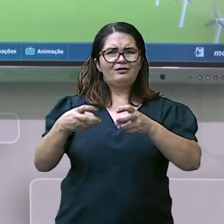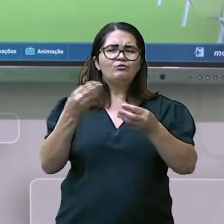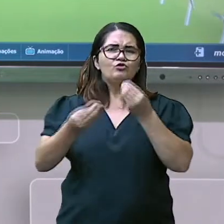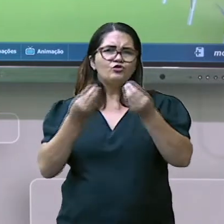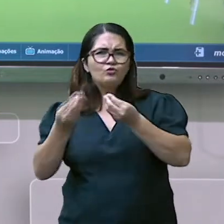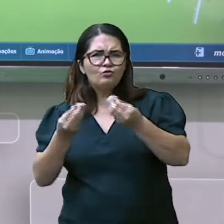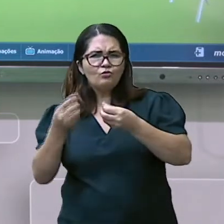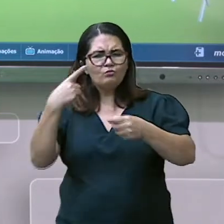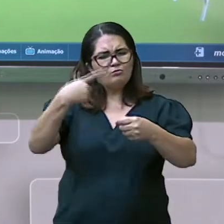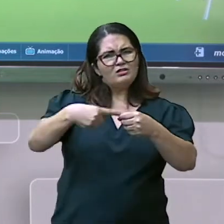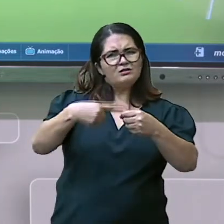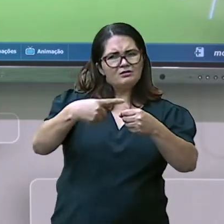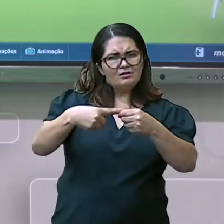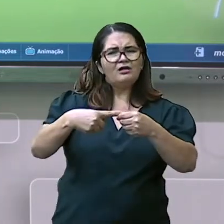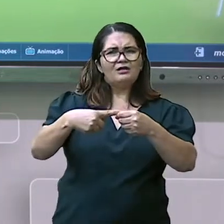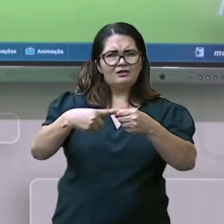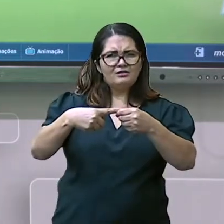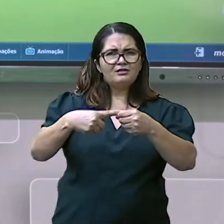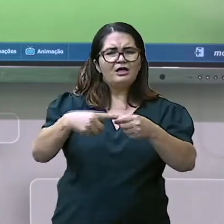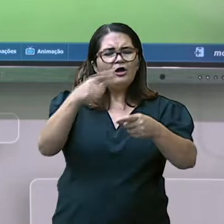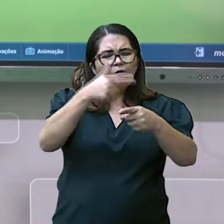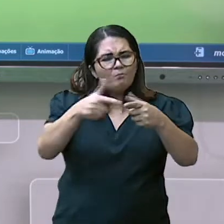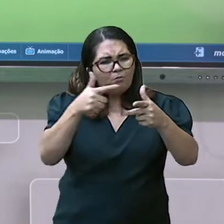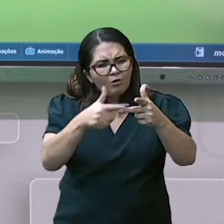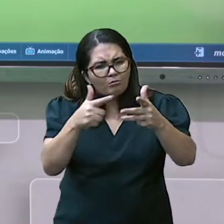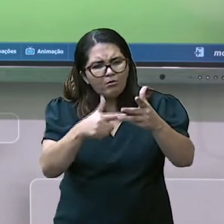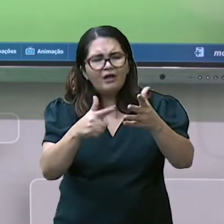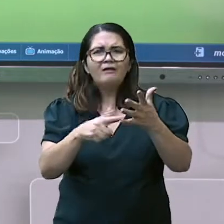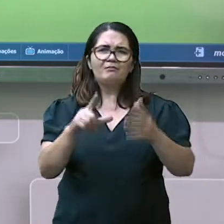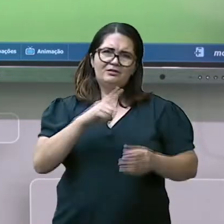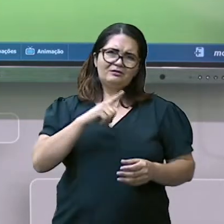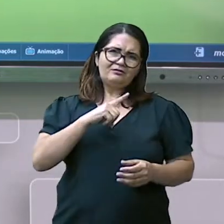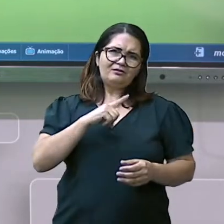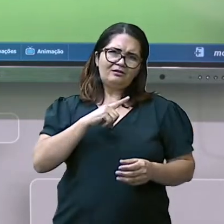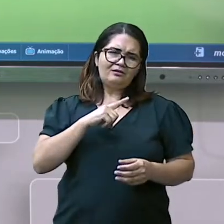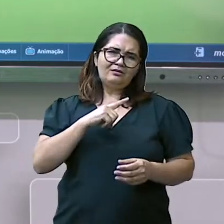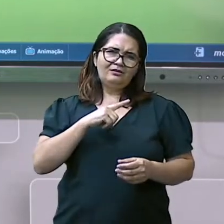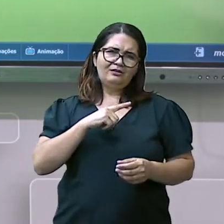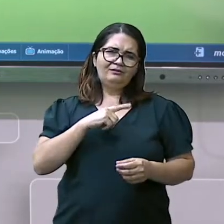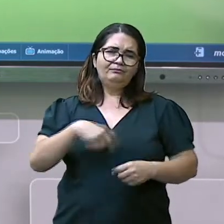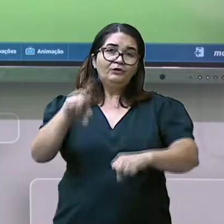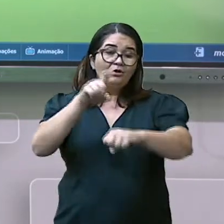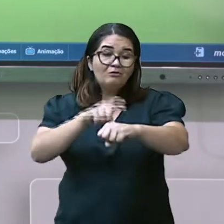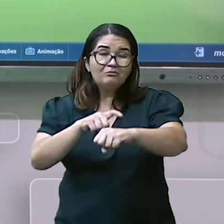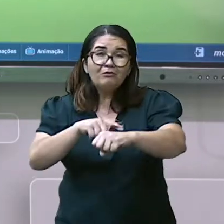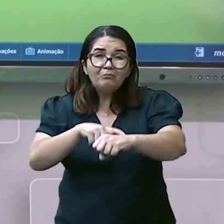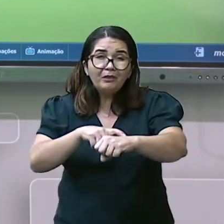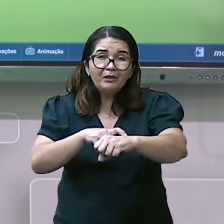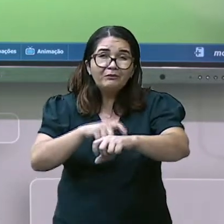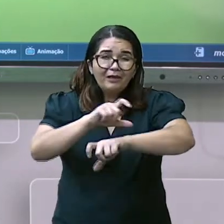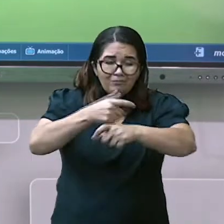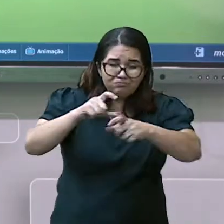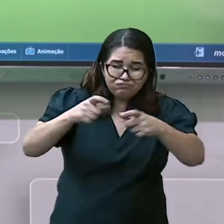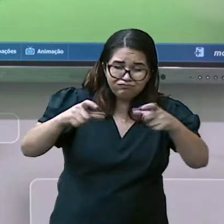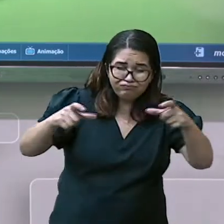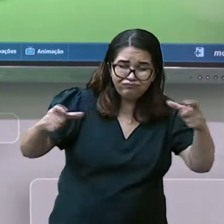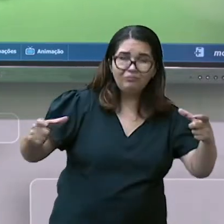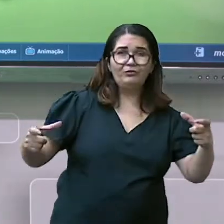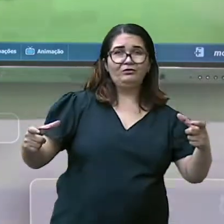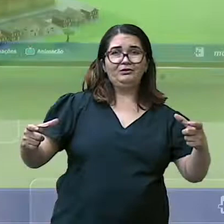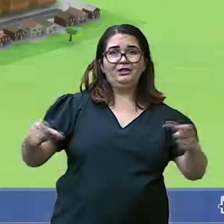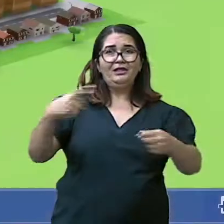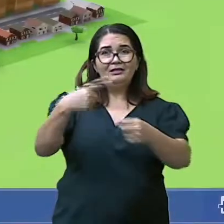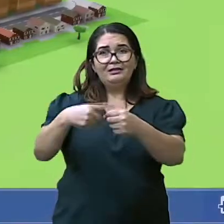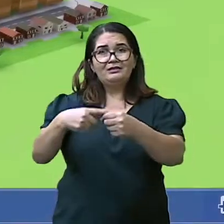cidades, com esse processo de urbanização, têm sofrido. Mas antes eu quero que vocês